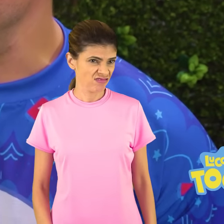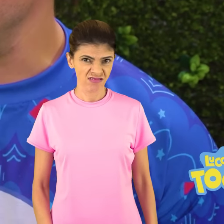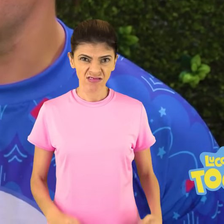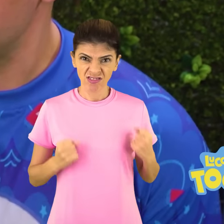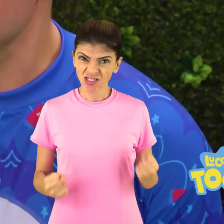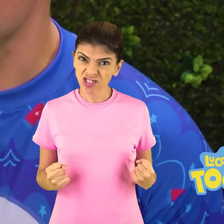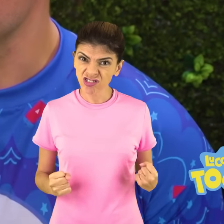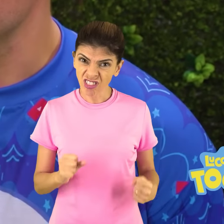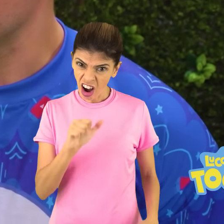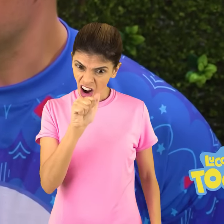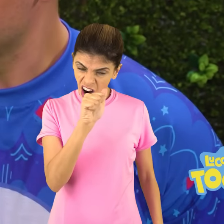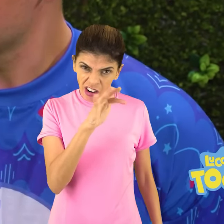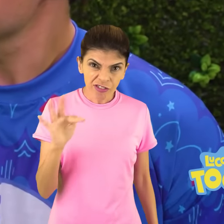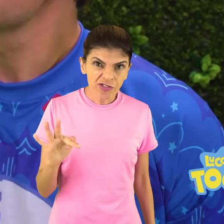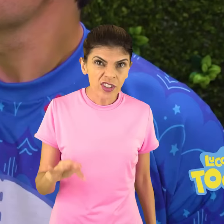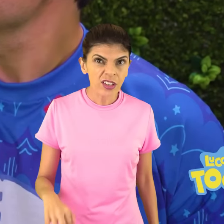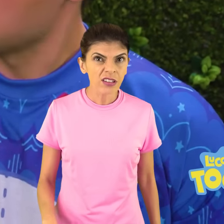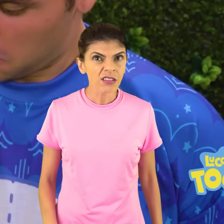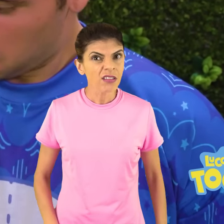Afi!